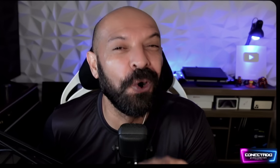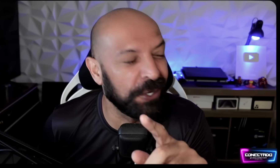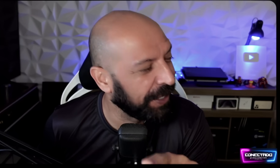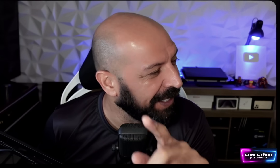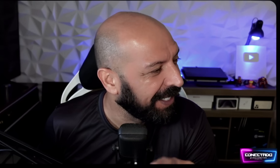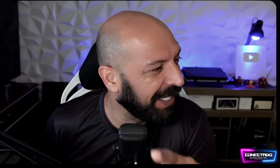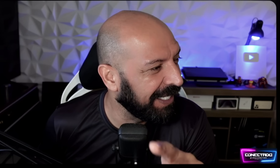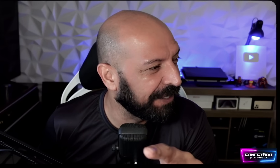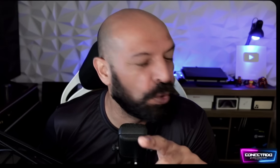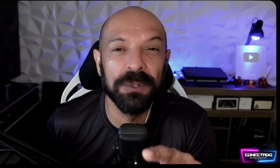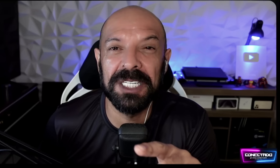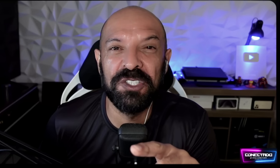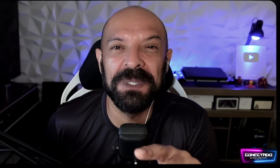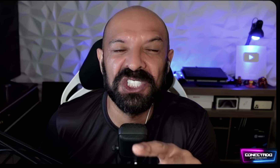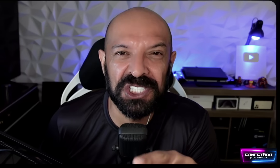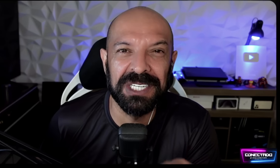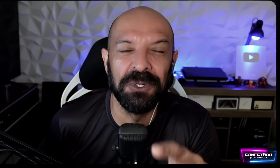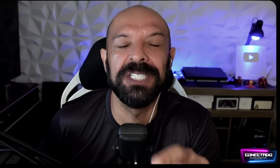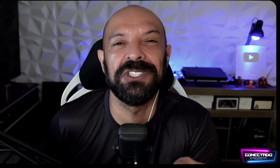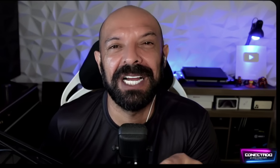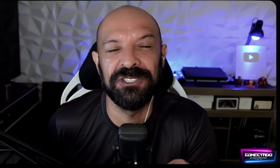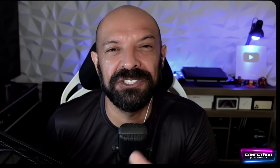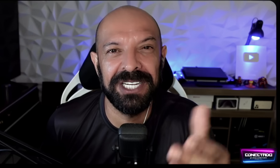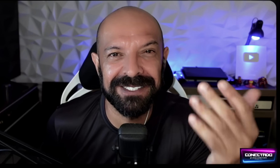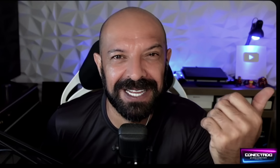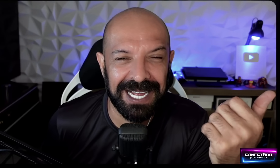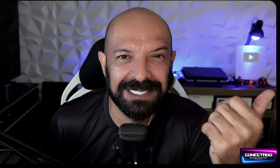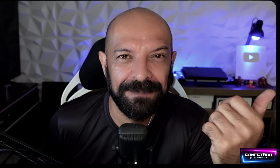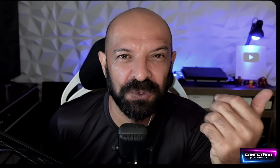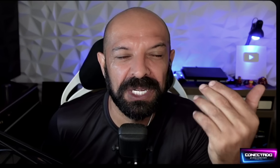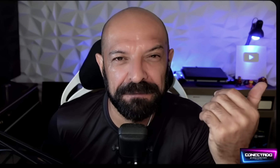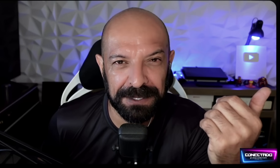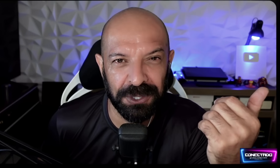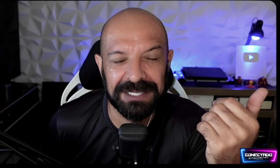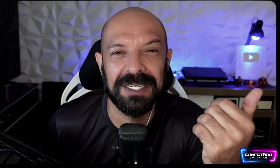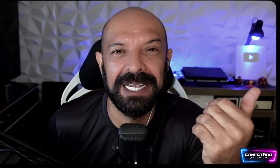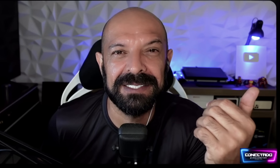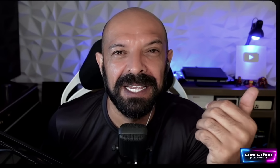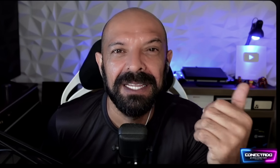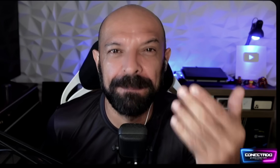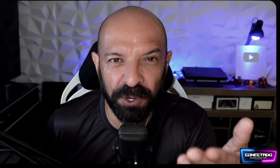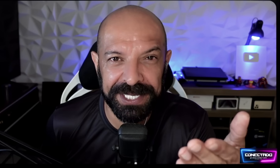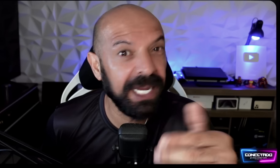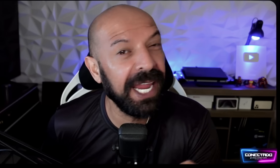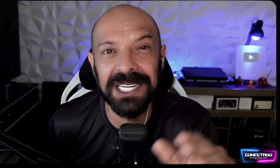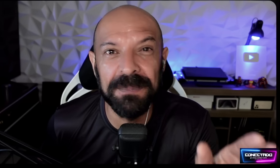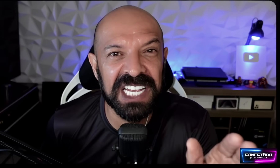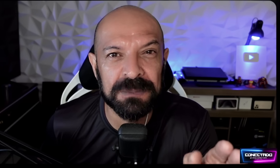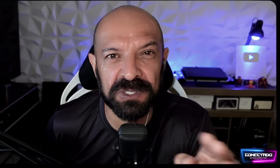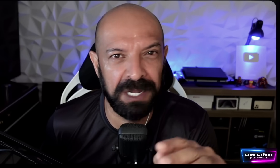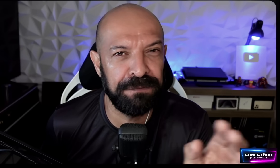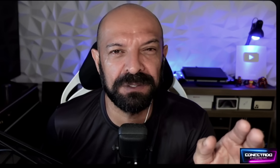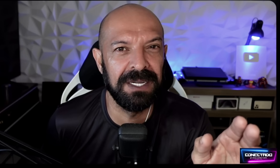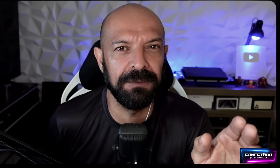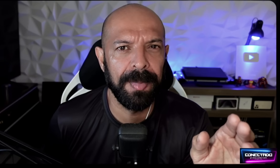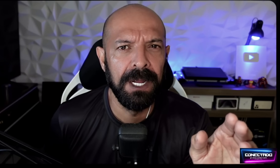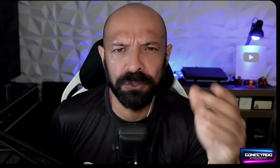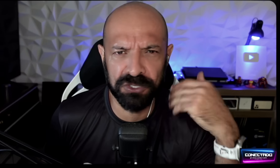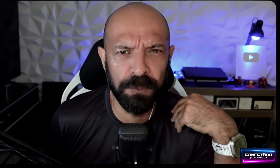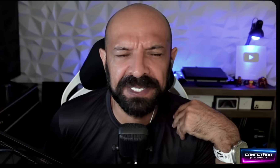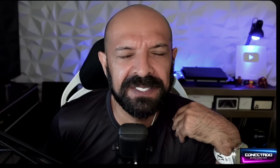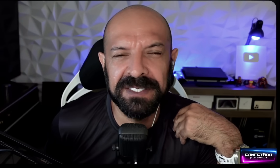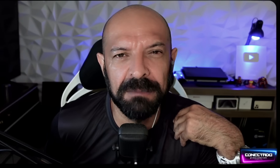esse senhor, ele conta de mentira hoje, a gente resgata o que ele falou lá atrás e põe ele mesmo se